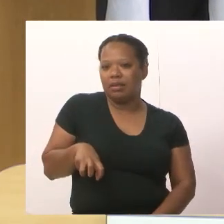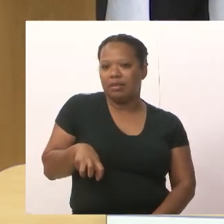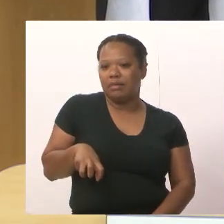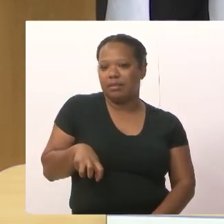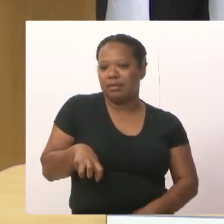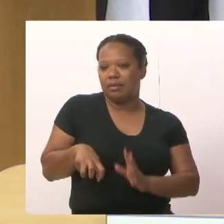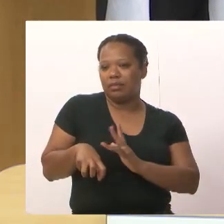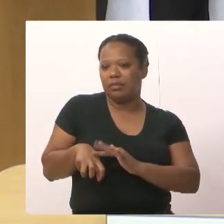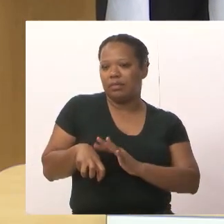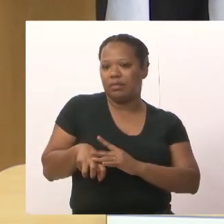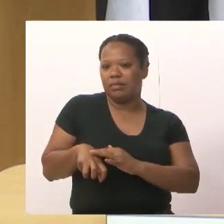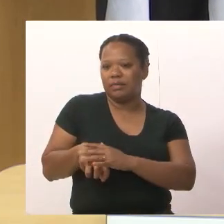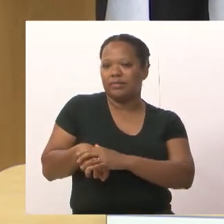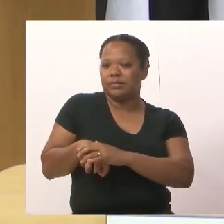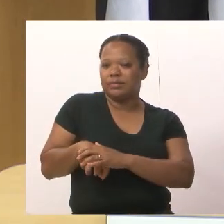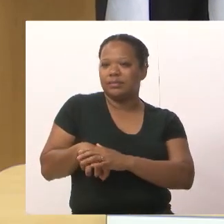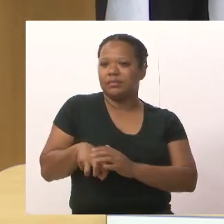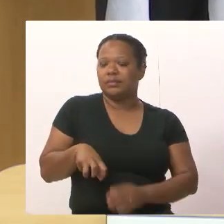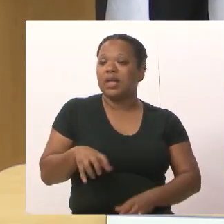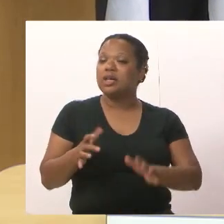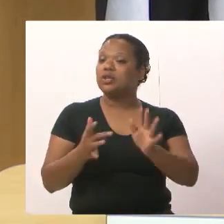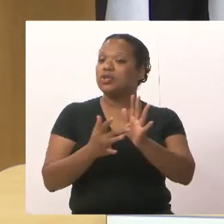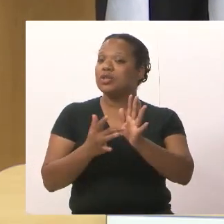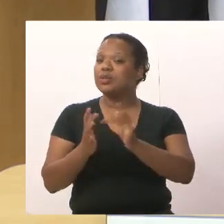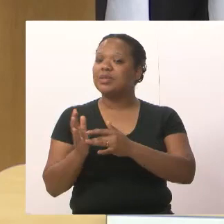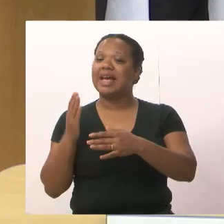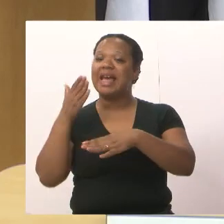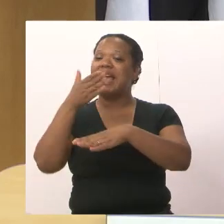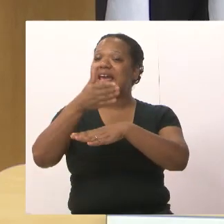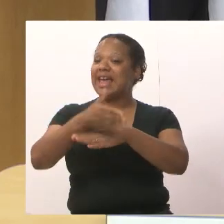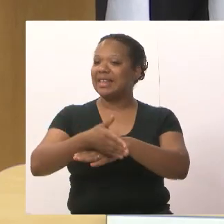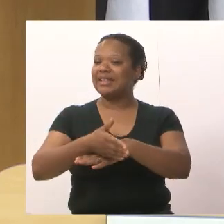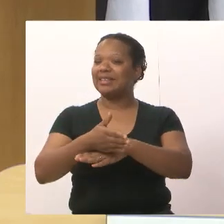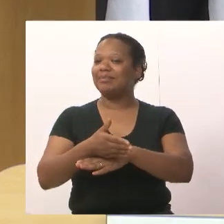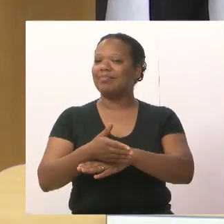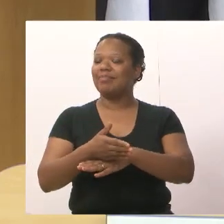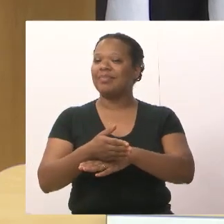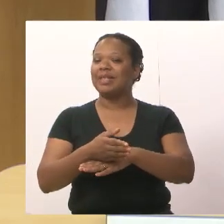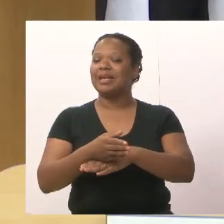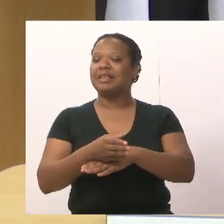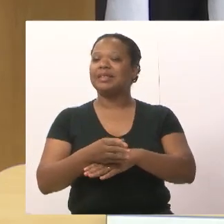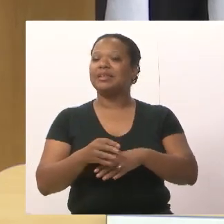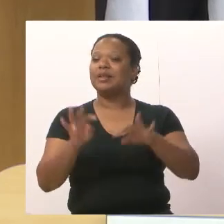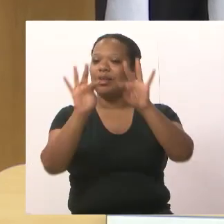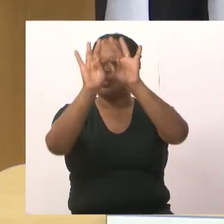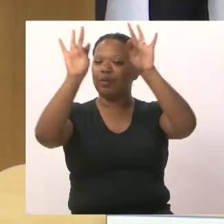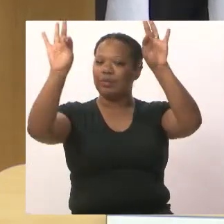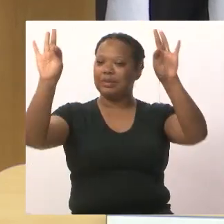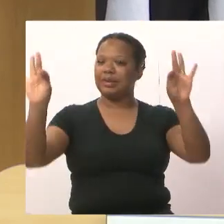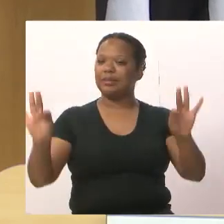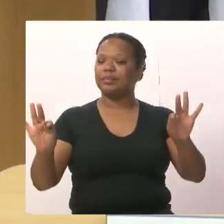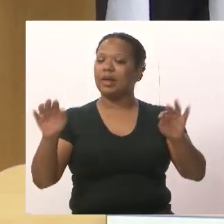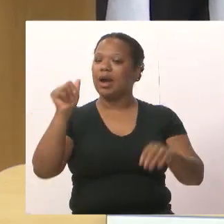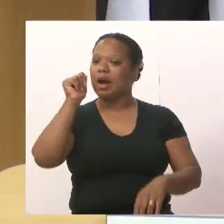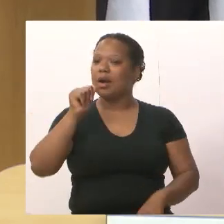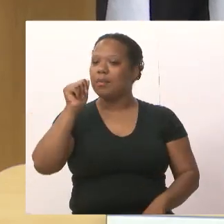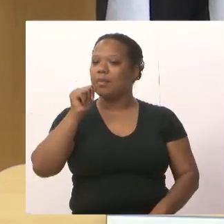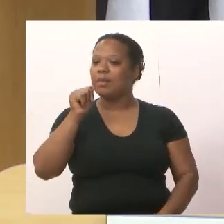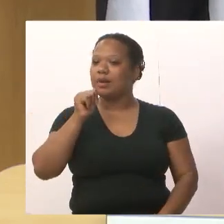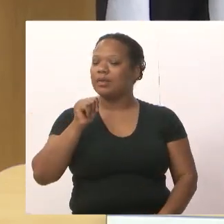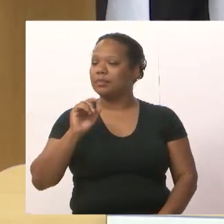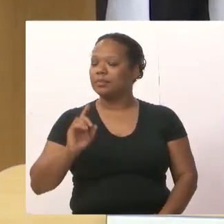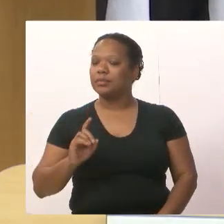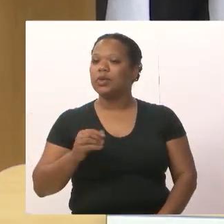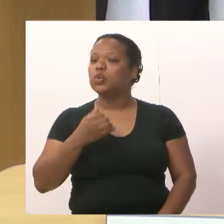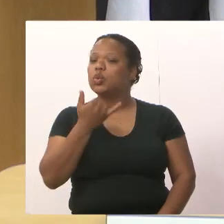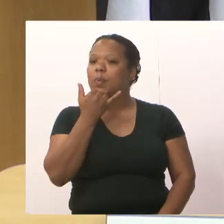atrofiada. Simplificando é assim: Jesus ele entra na sinagoga, no canto à margem tem a pessoa com